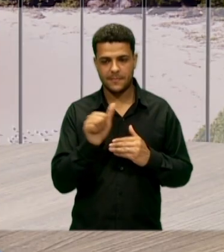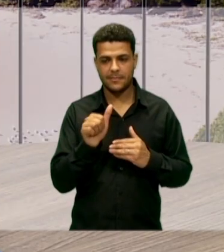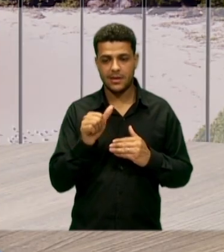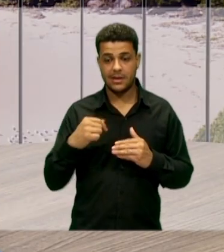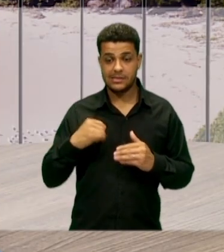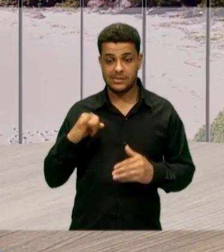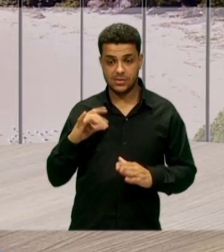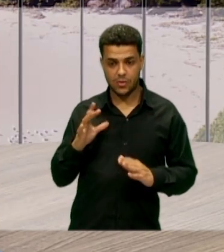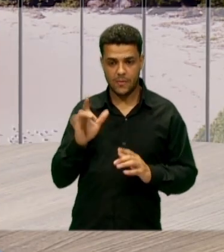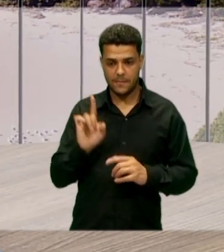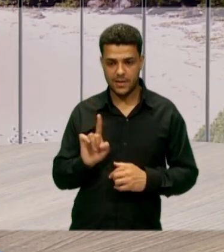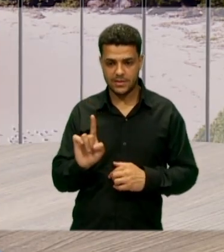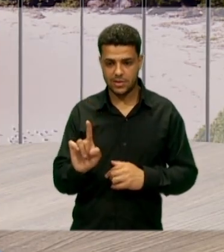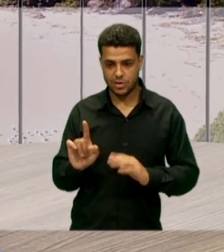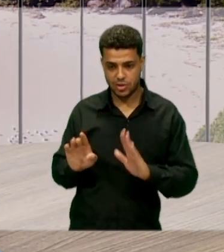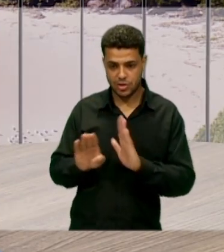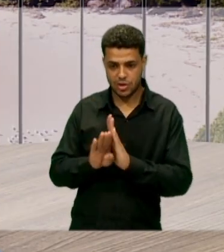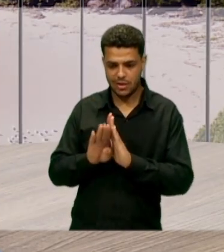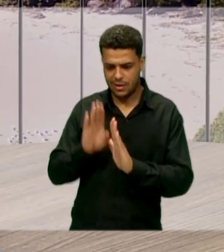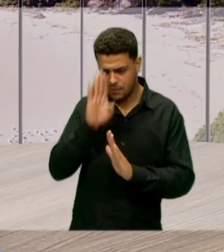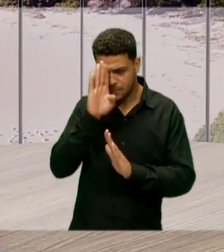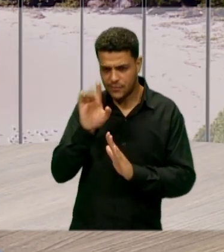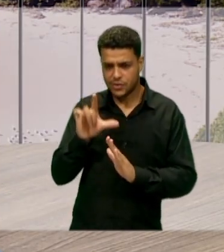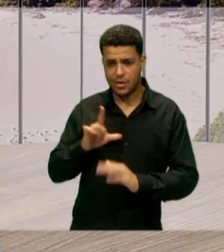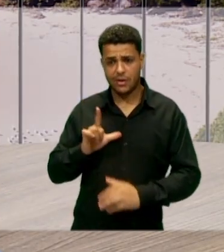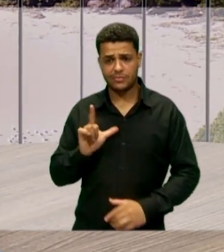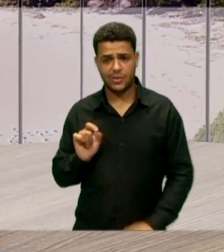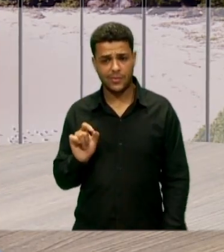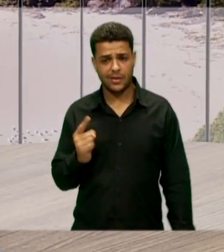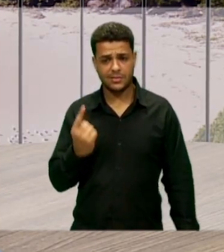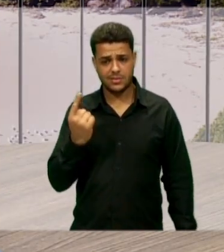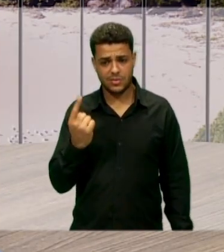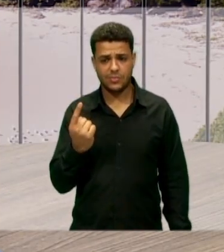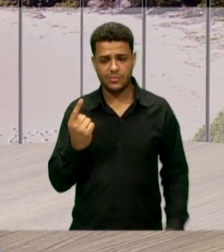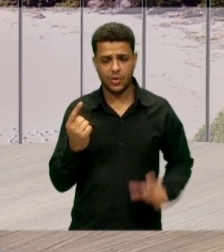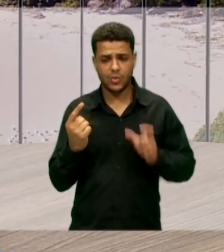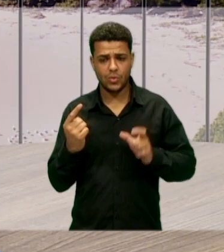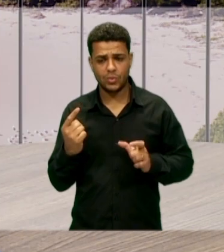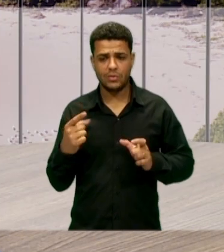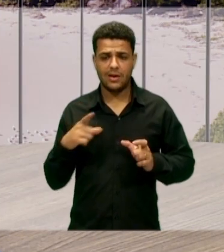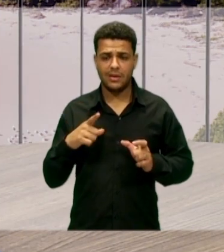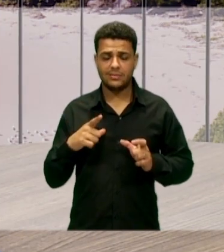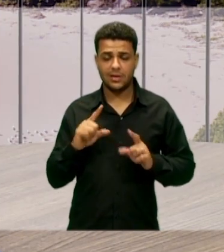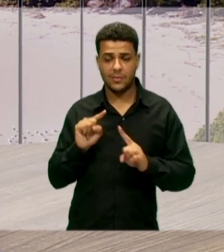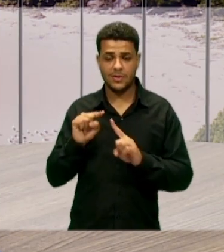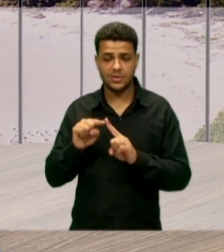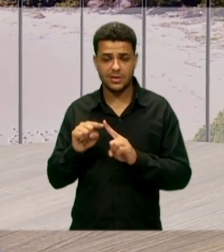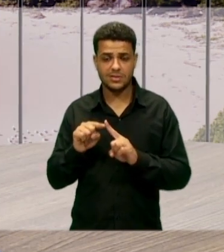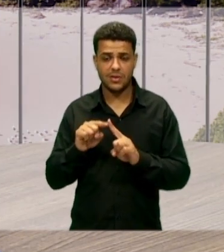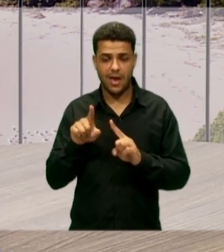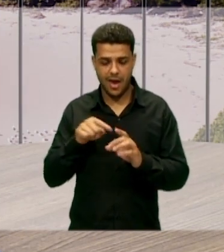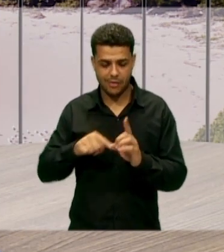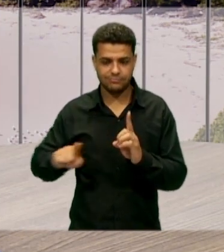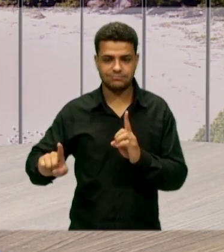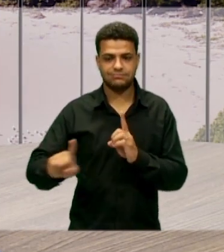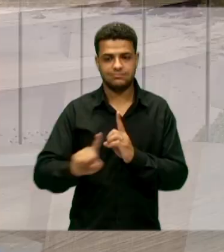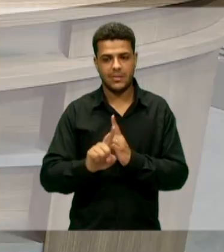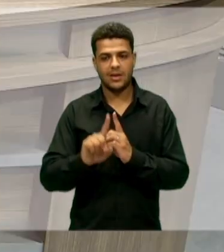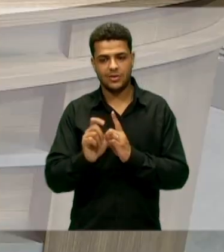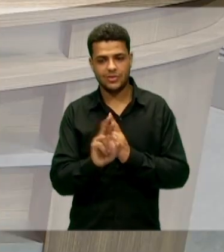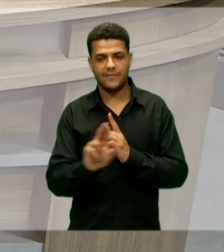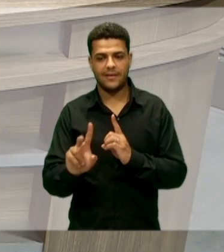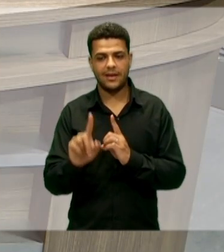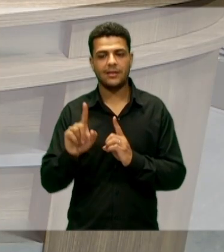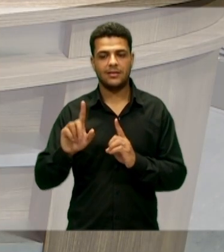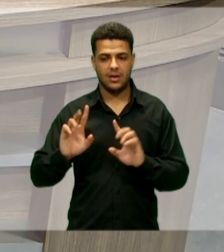paciente chegar diretamente, às vezes, para perguntar, olha, eu tenho um câncer, né, em tal lugar, eu tenho indicação, é um caminho já diferente. Eu